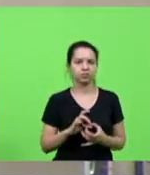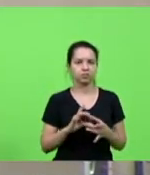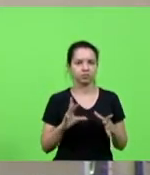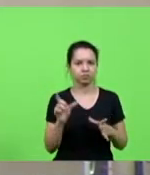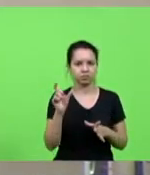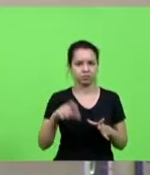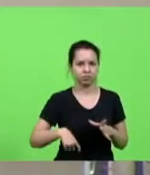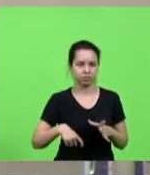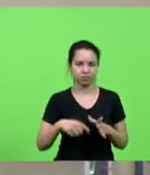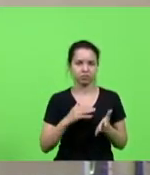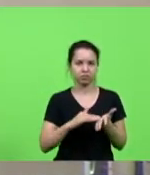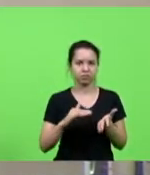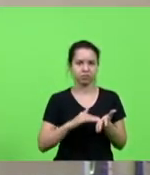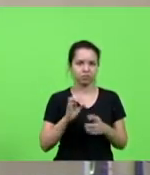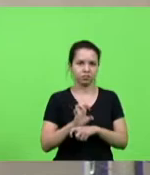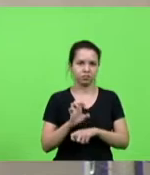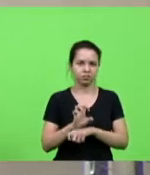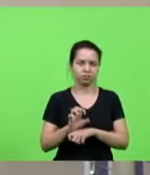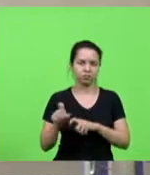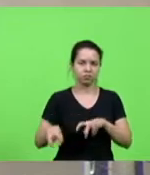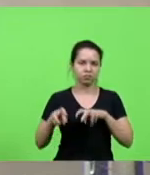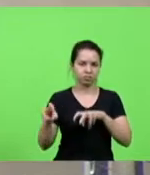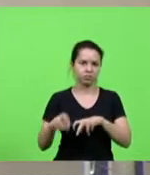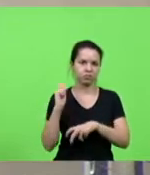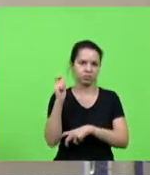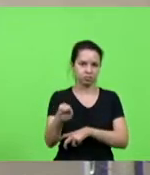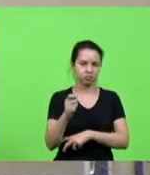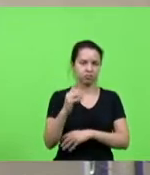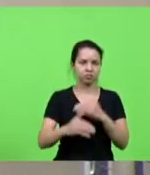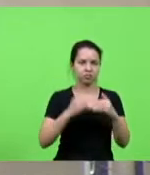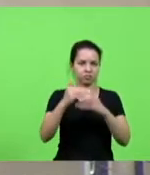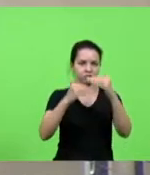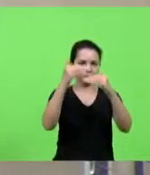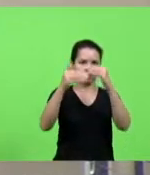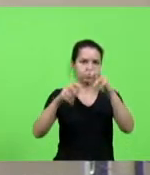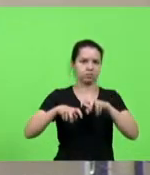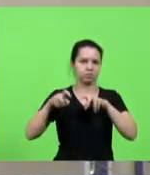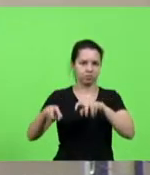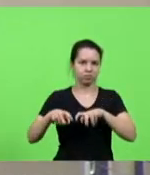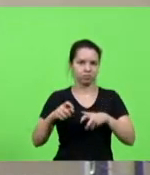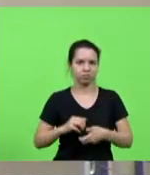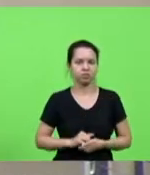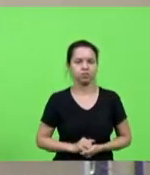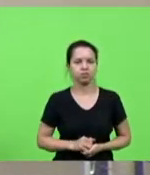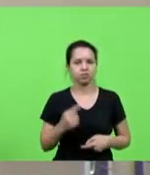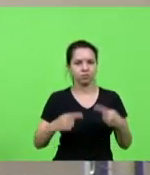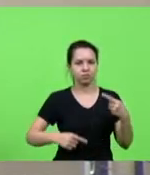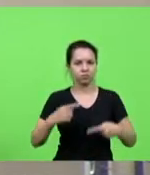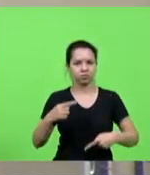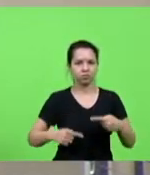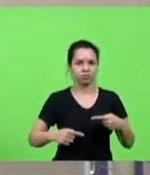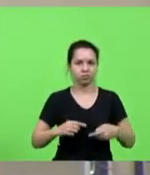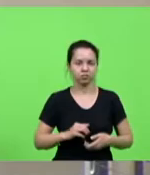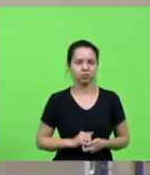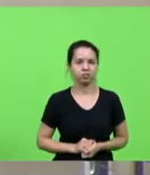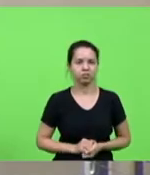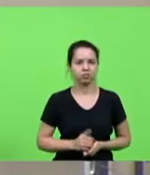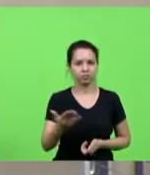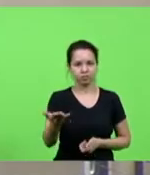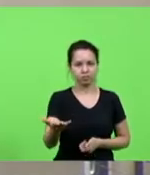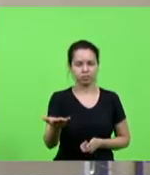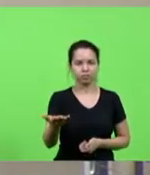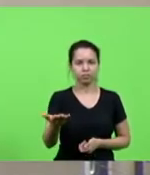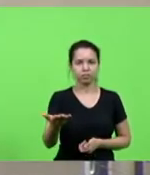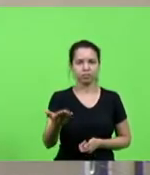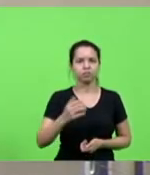favor da Secretaria de Estado da Agricultura, da Pesca e do Desenvolvimento Rural. Em discussão. Presidente. Para discutir a matéria, com a palavra,